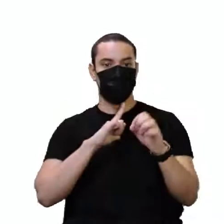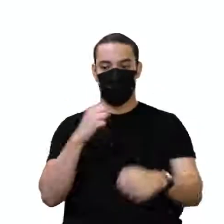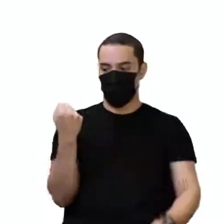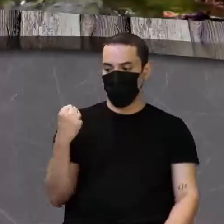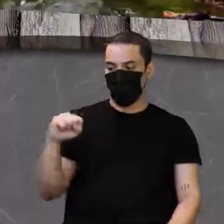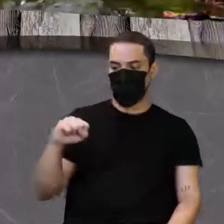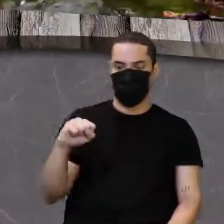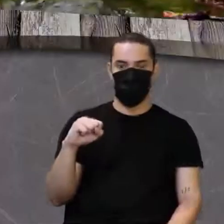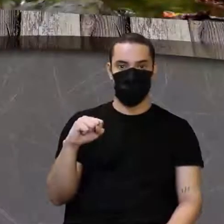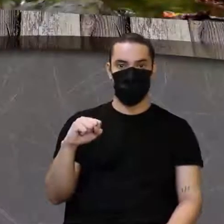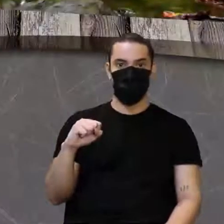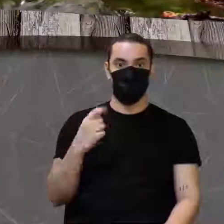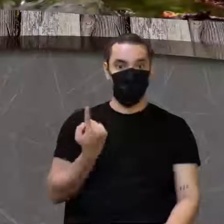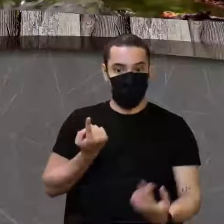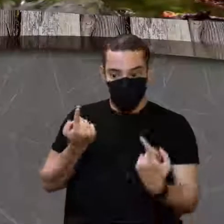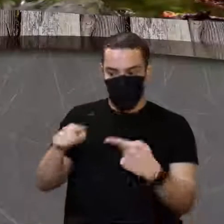defesa,